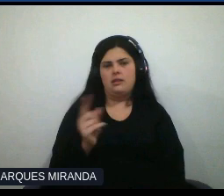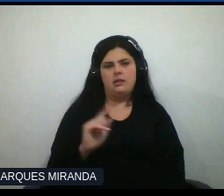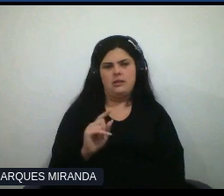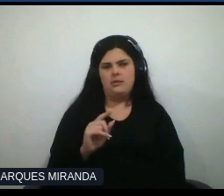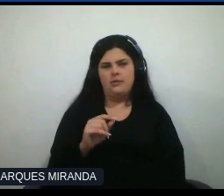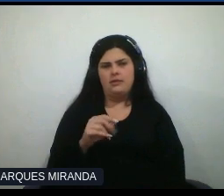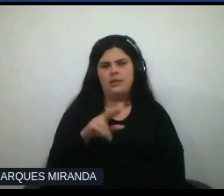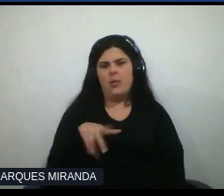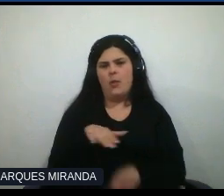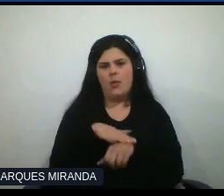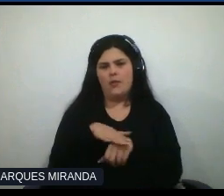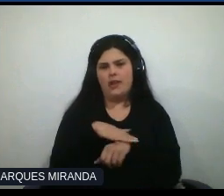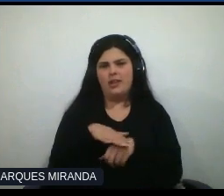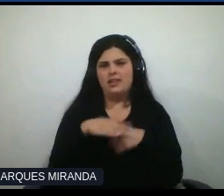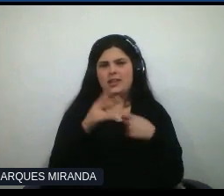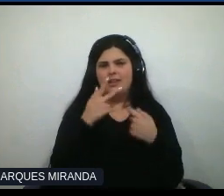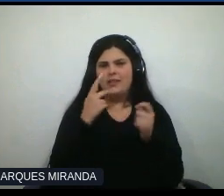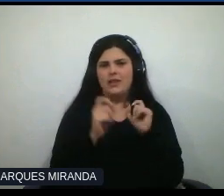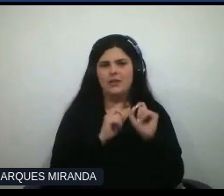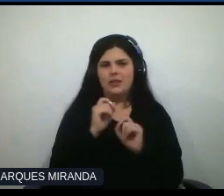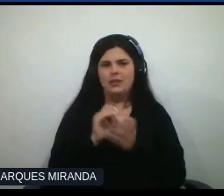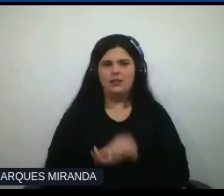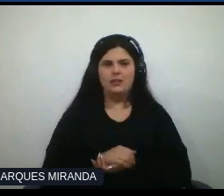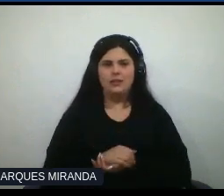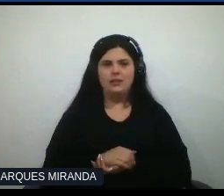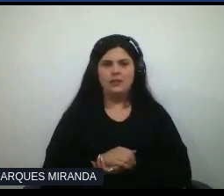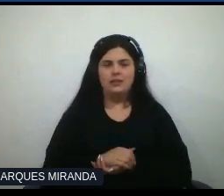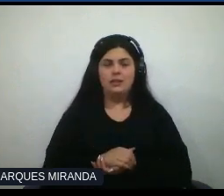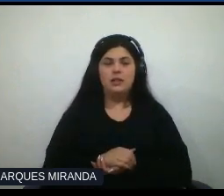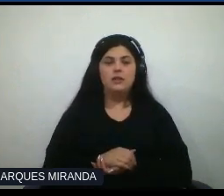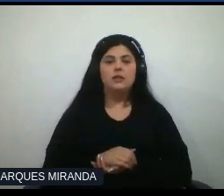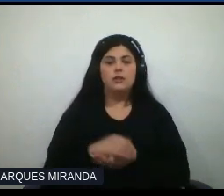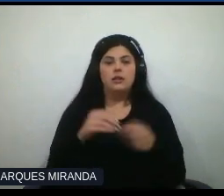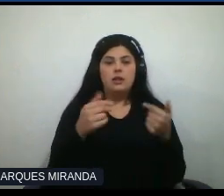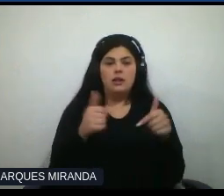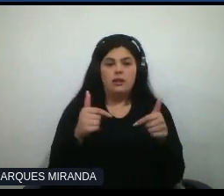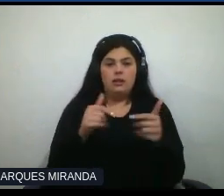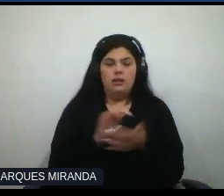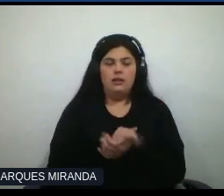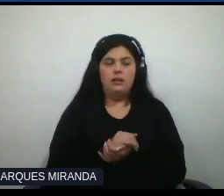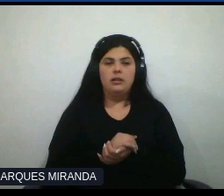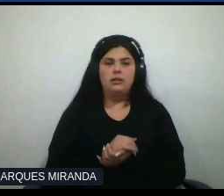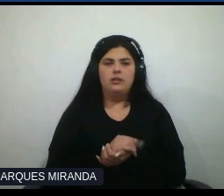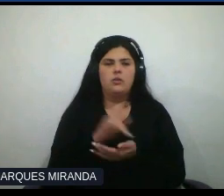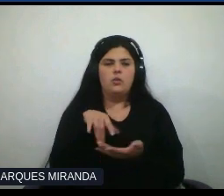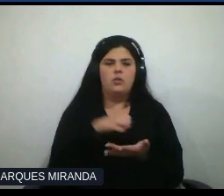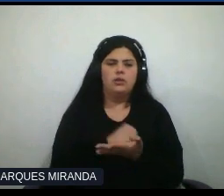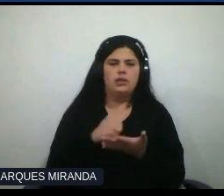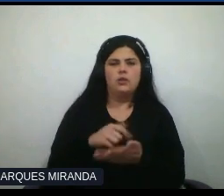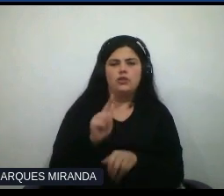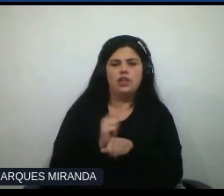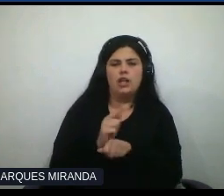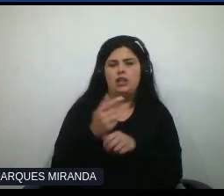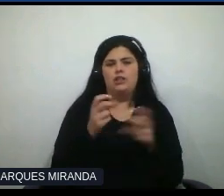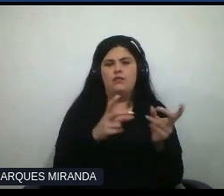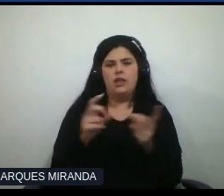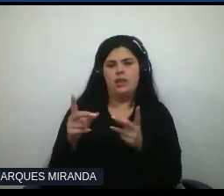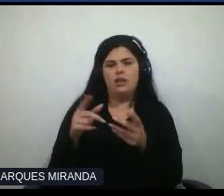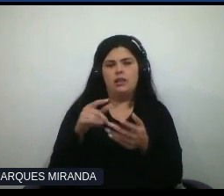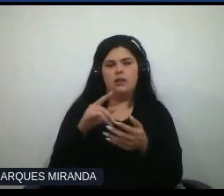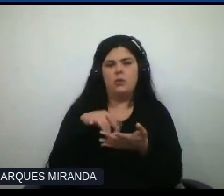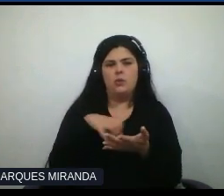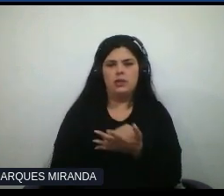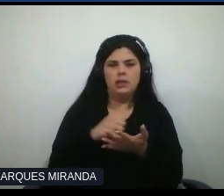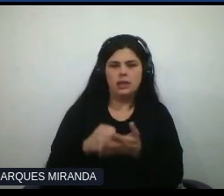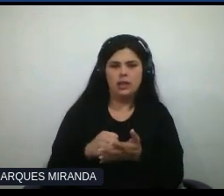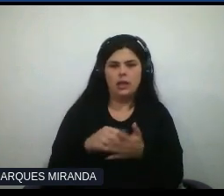uma conversa. Mas o ponto é, geralmente quando você vai trabalhar, você não vai contratar só o gerente comercial, você não vai contratar